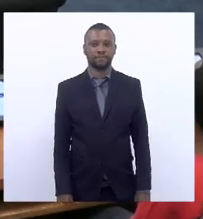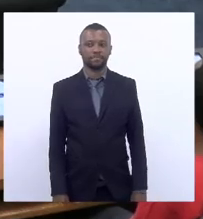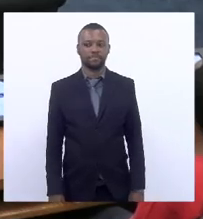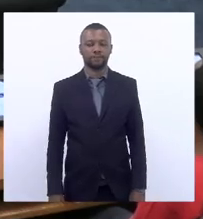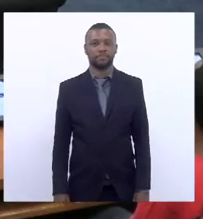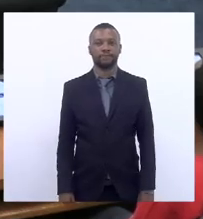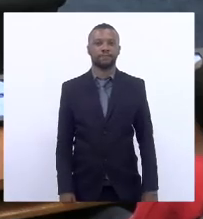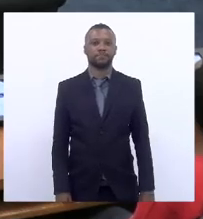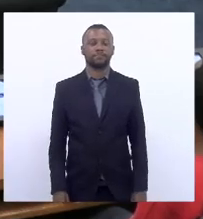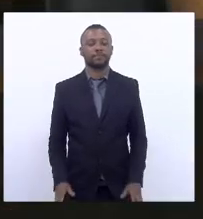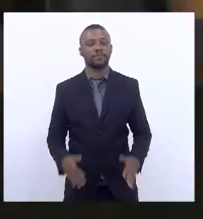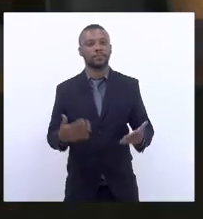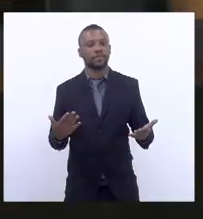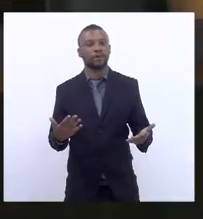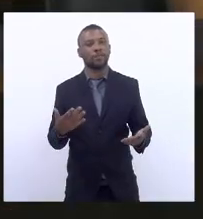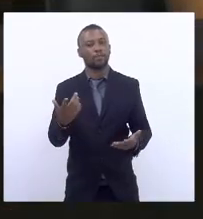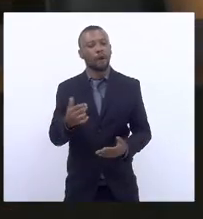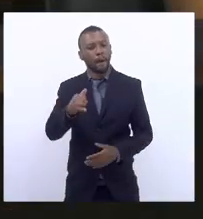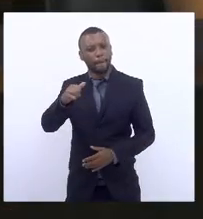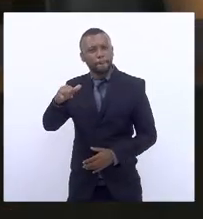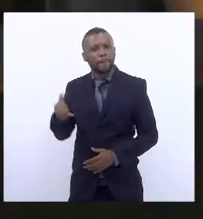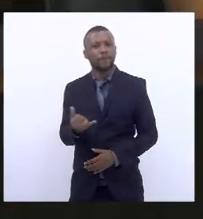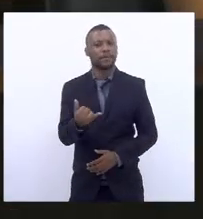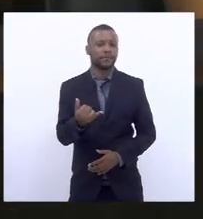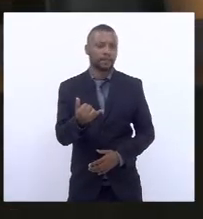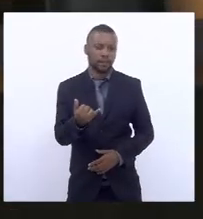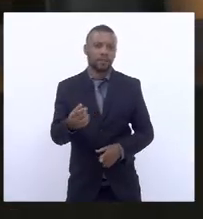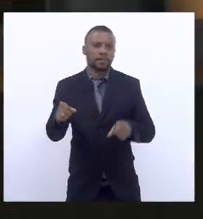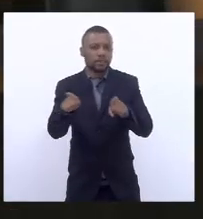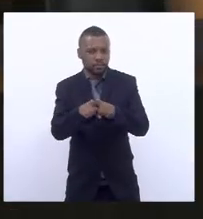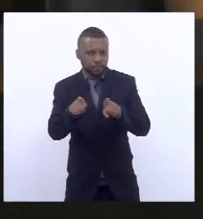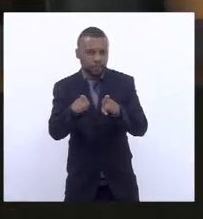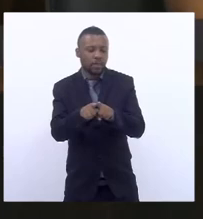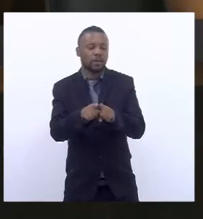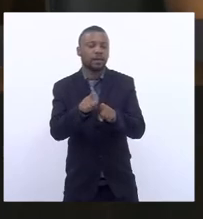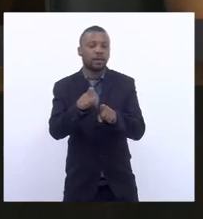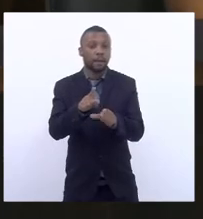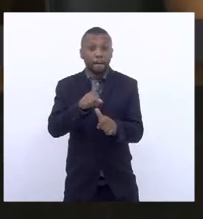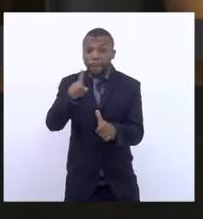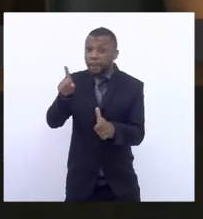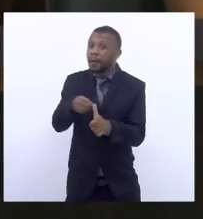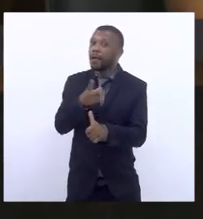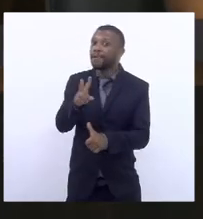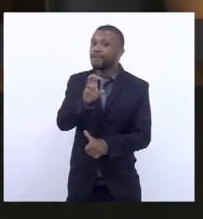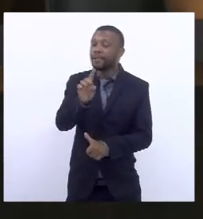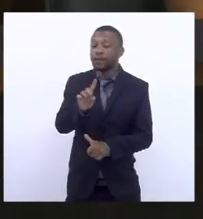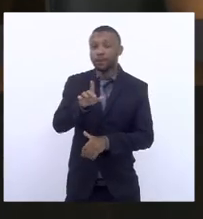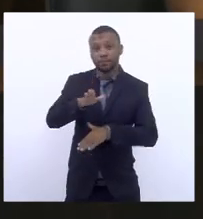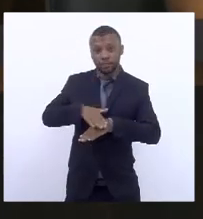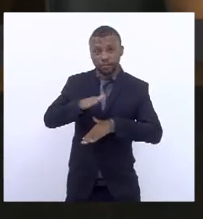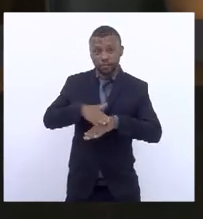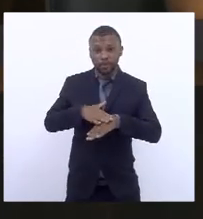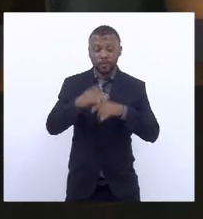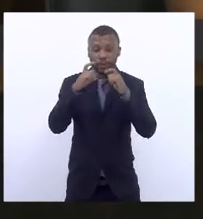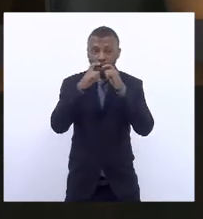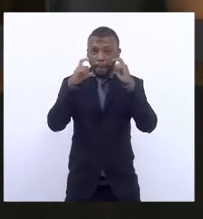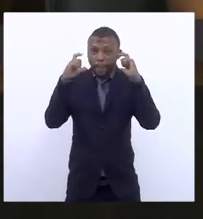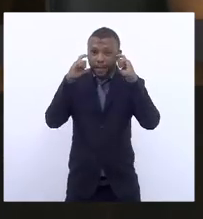Eu vou me dar o luxo também, primeira vez que eu vou fazer isso, de falar sem a máscara.